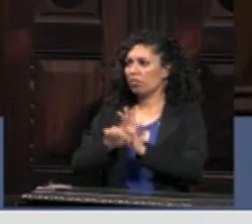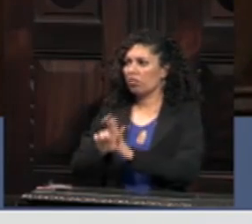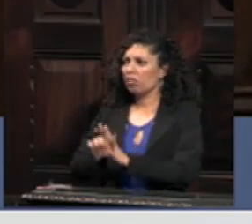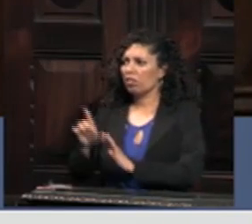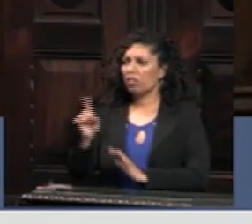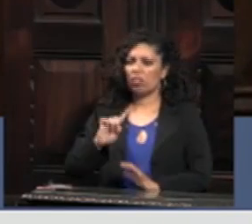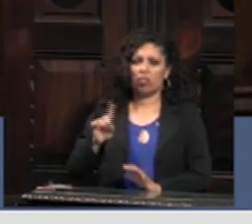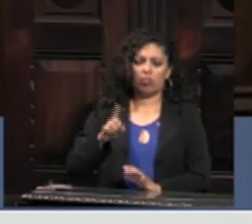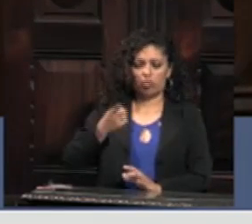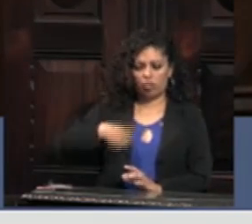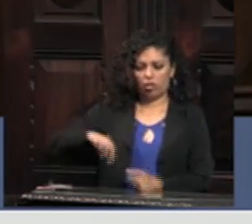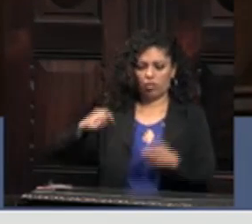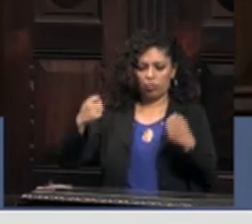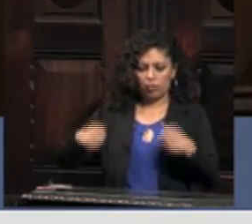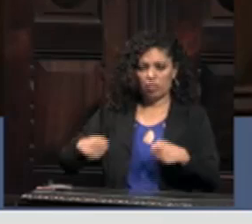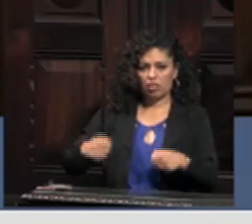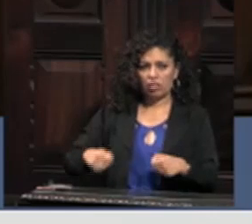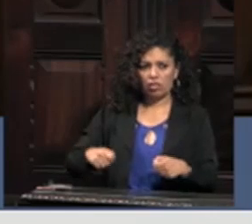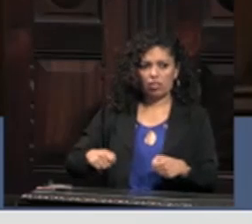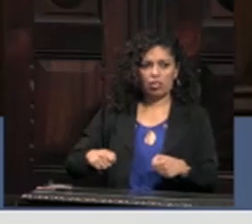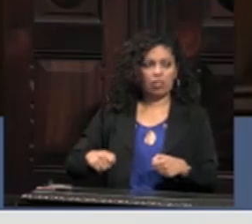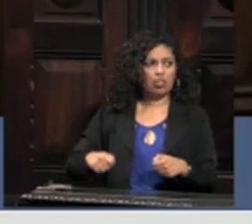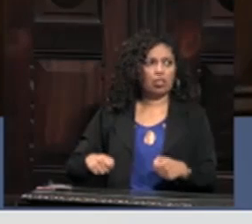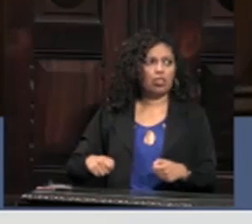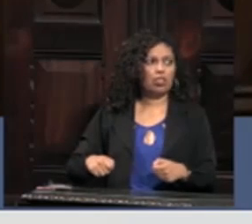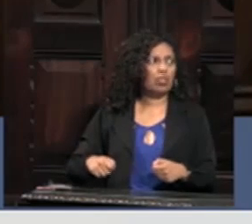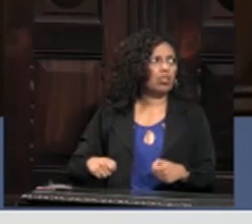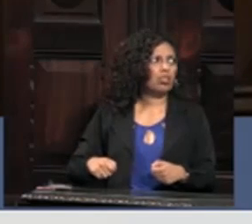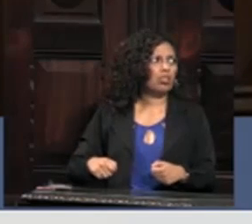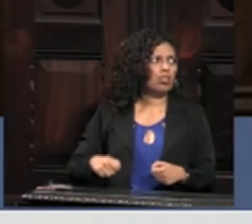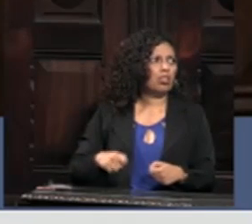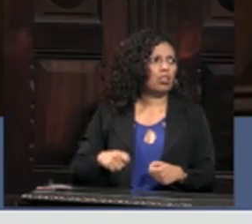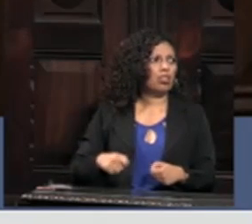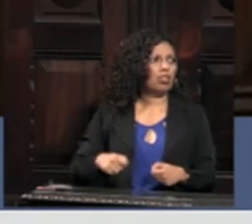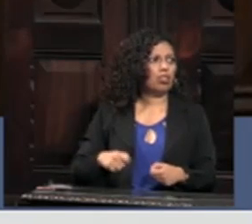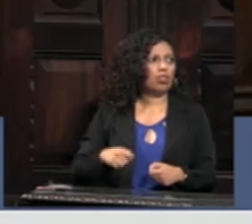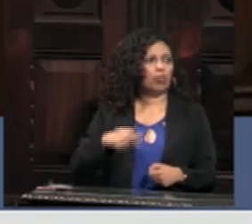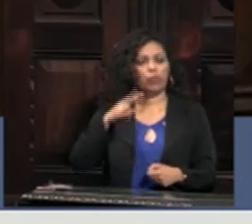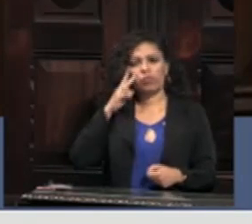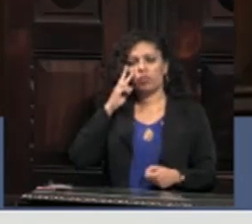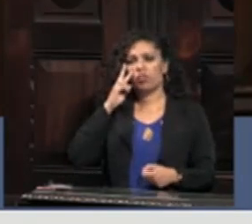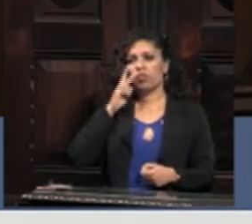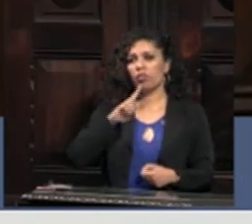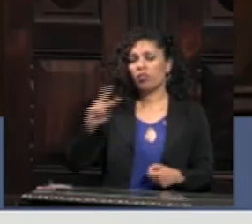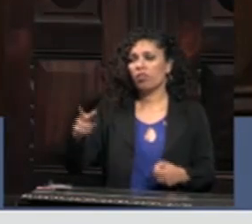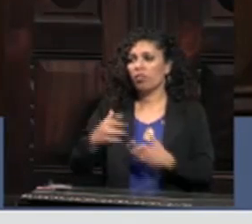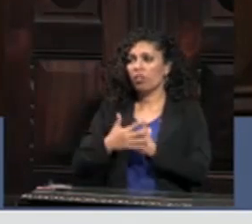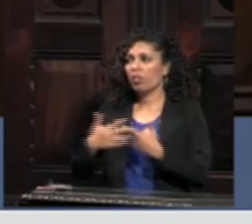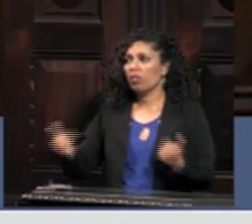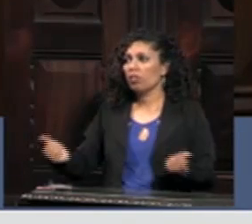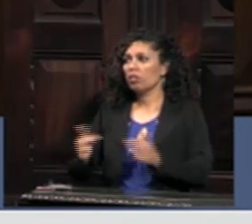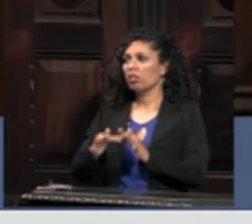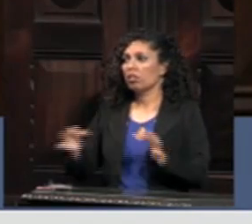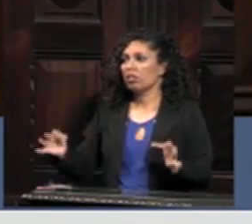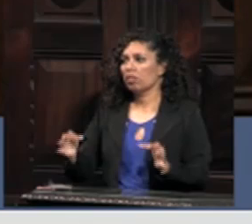Nós precisamos resolver aqueles problemas que são bombardeados todo dia na mídia.